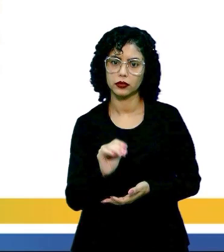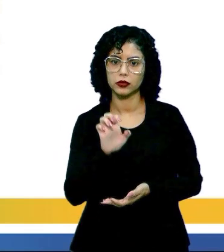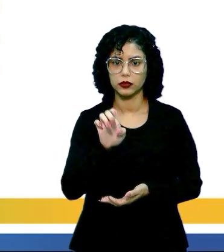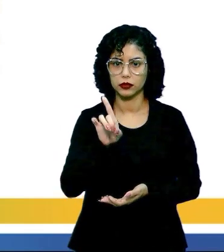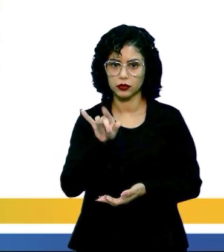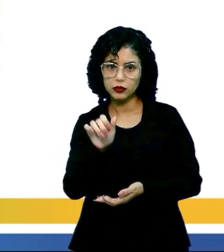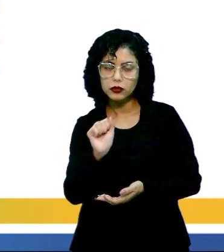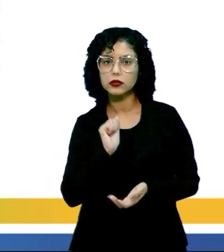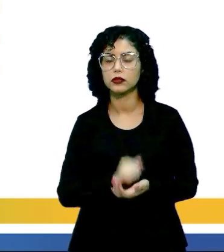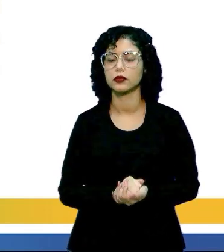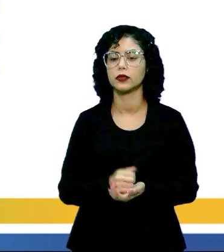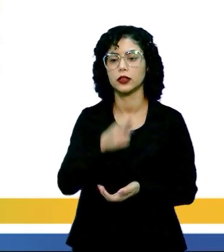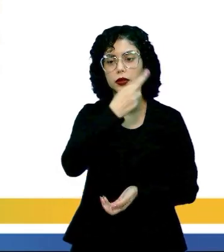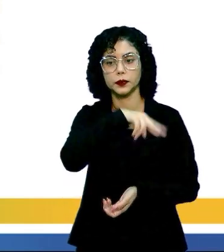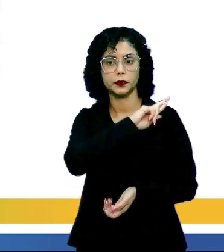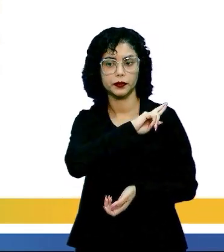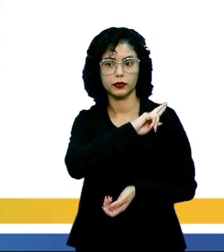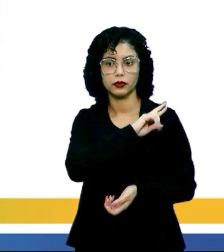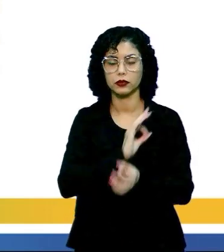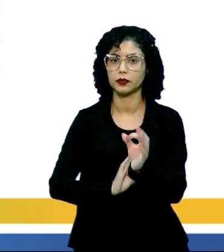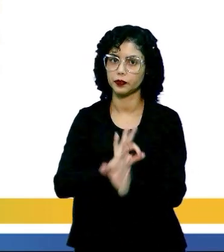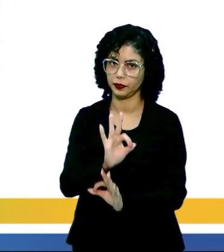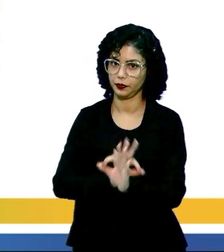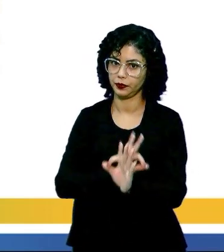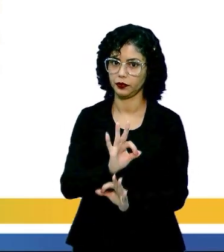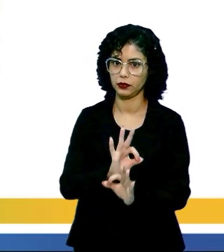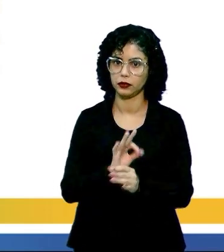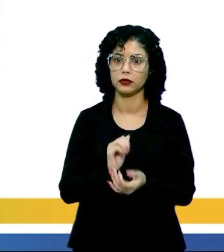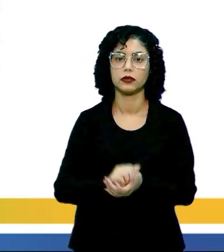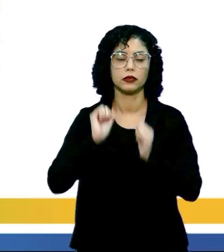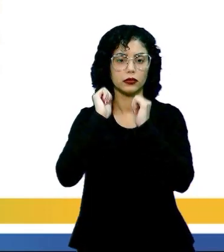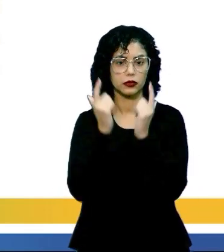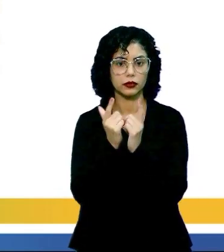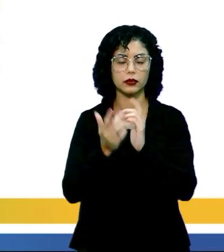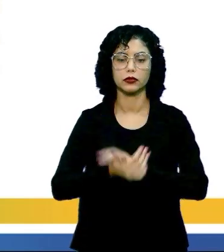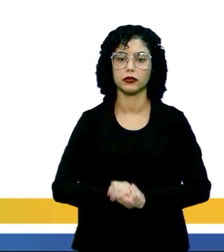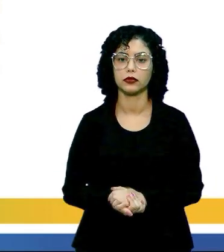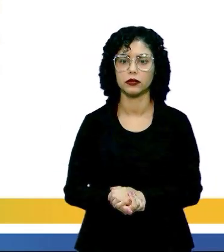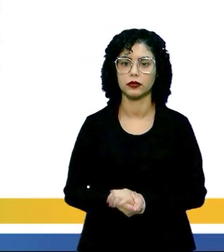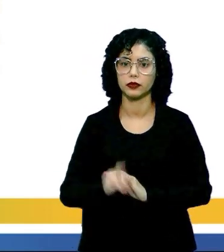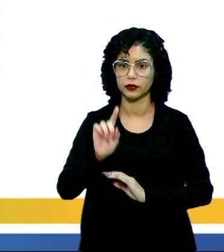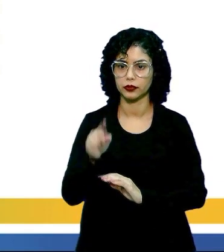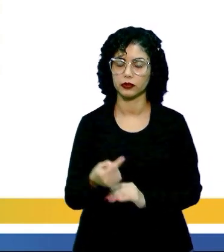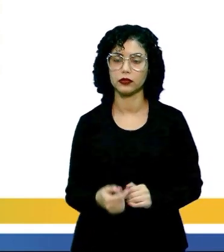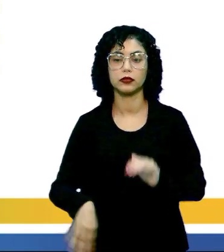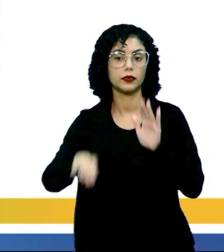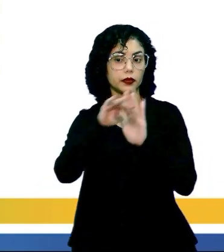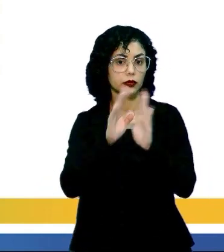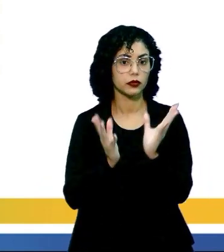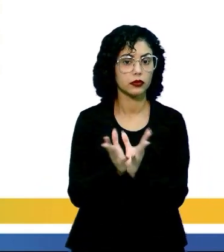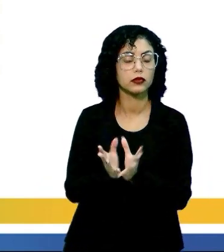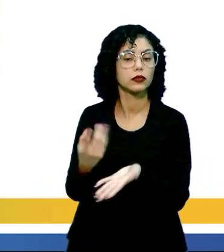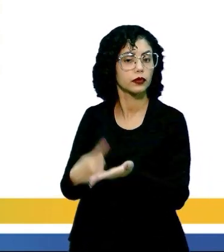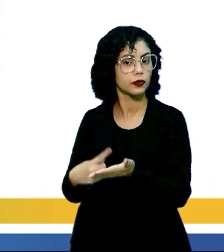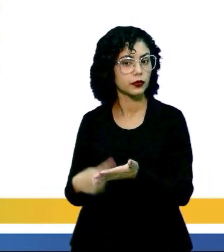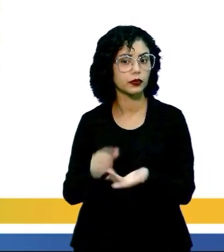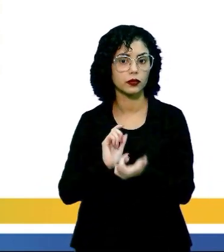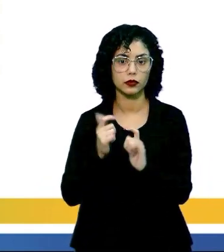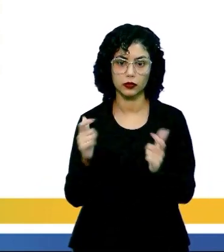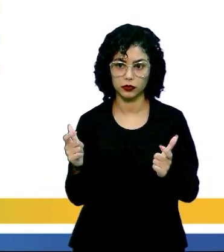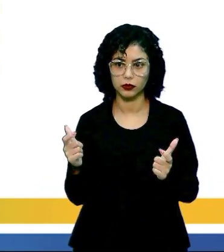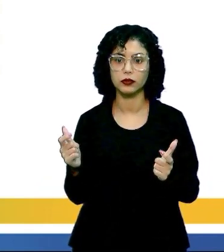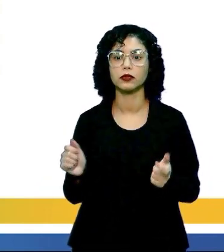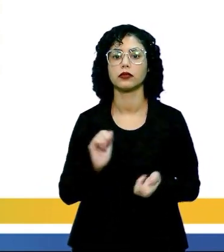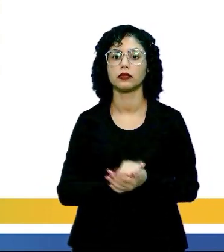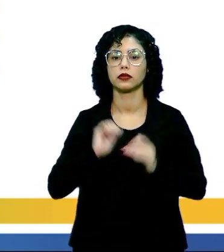e o edes, eles eram responsáveis, né, por organizar as assembleias. Vírgula, classes de acordo com a